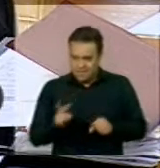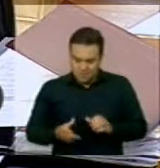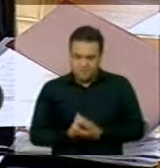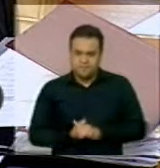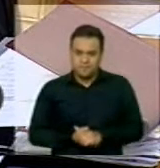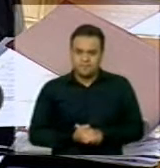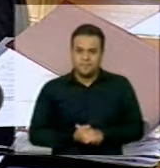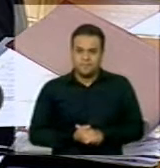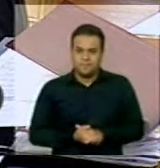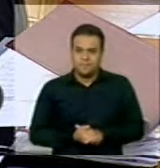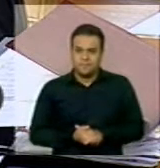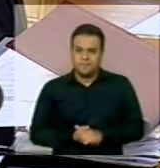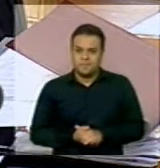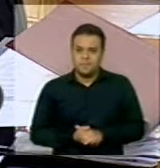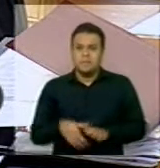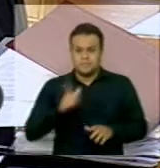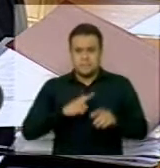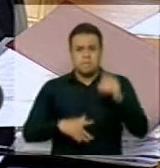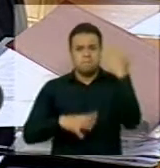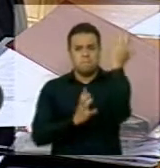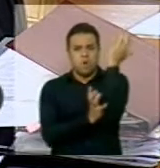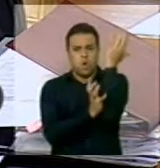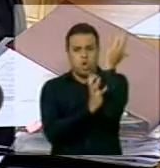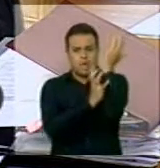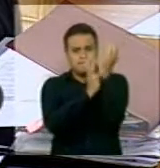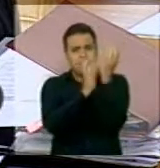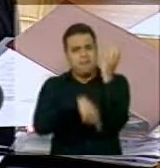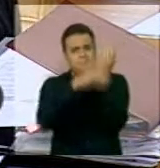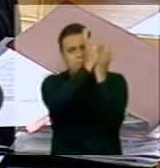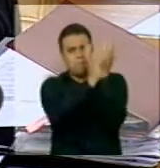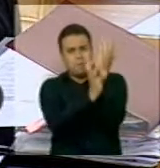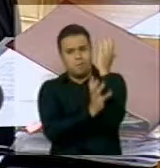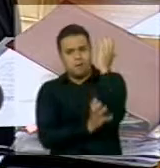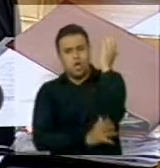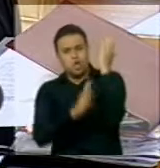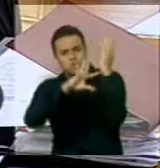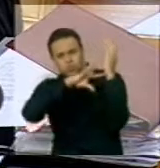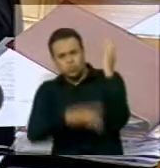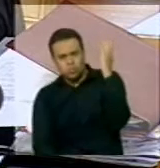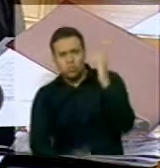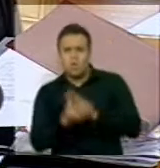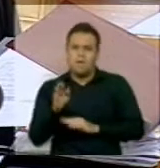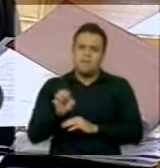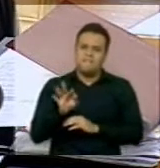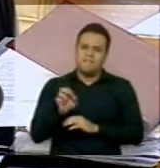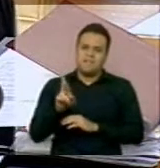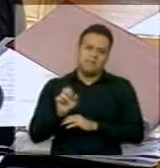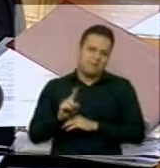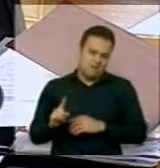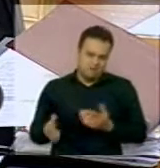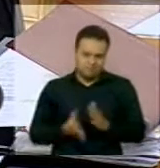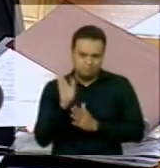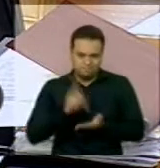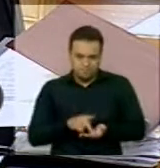desburocratização do procedimento seja somada à utilização de todos os meios eficazes, prévios ou posteriores, aqui